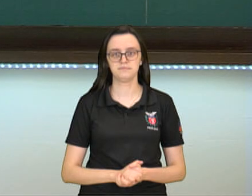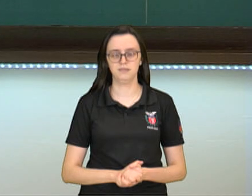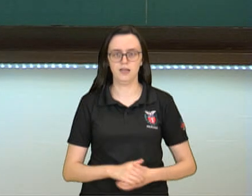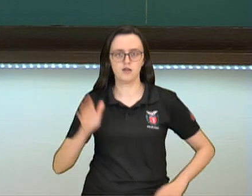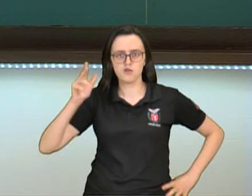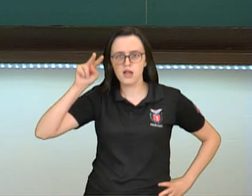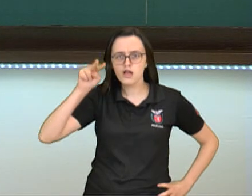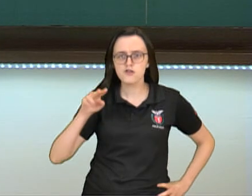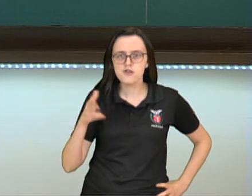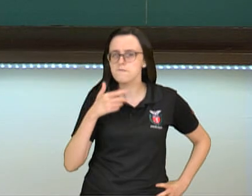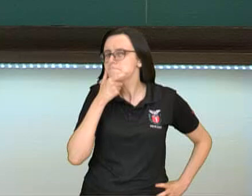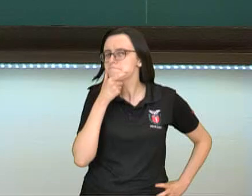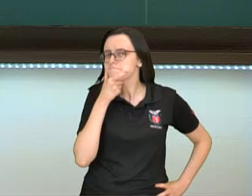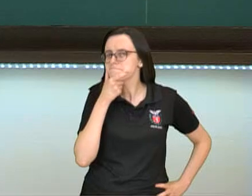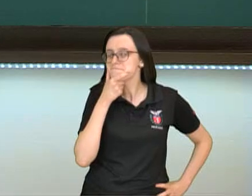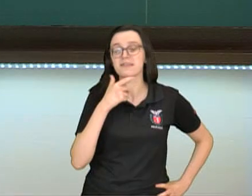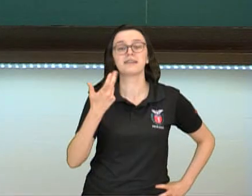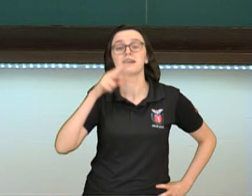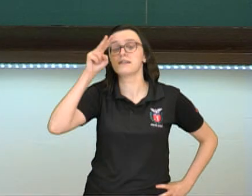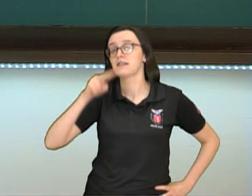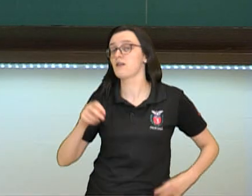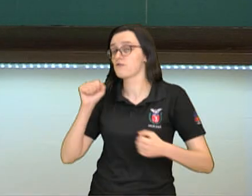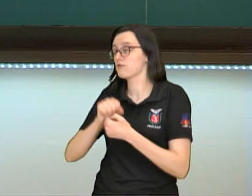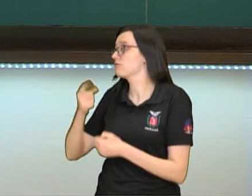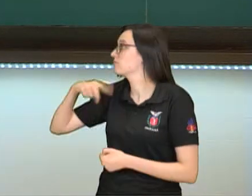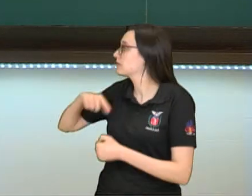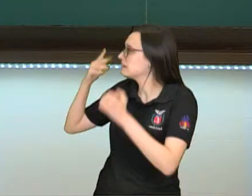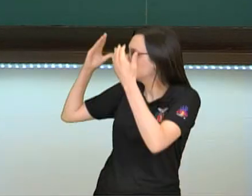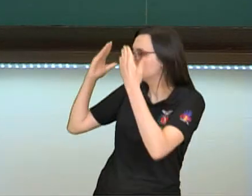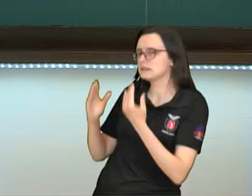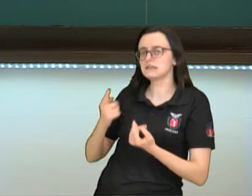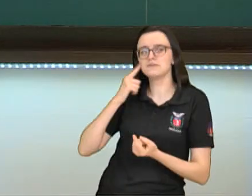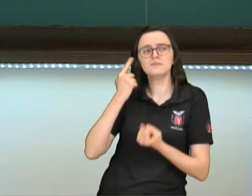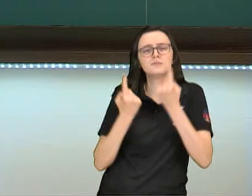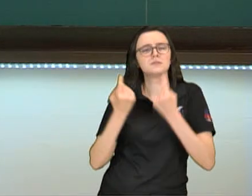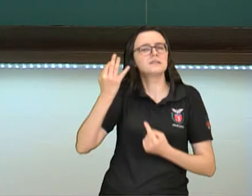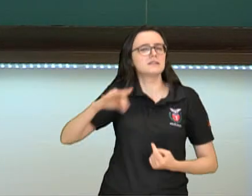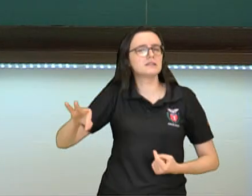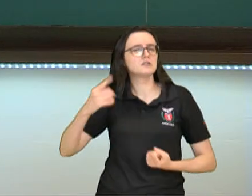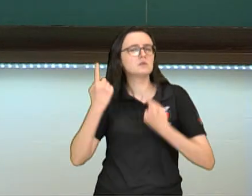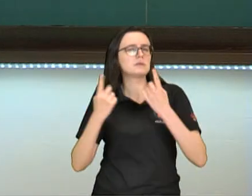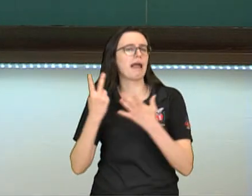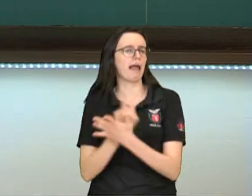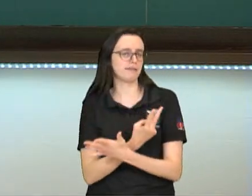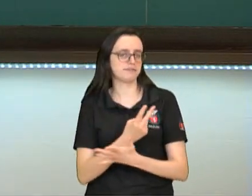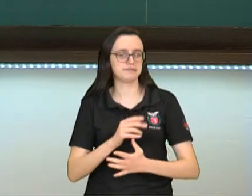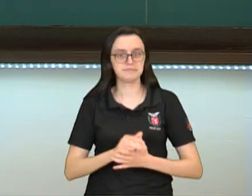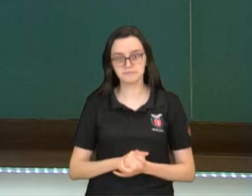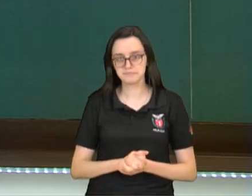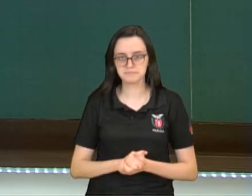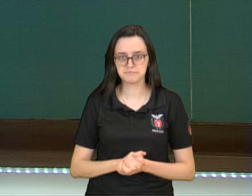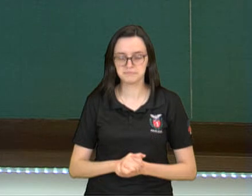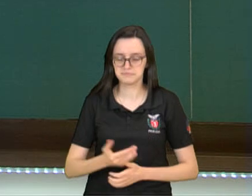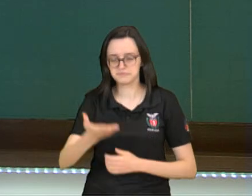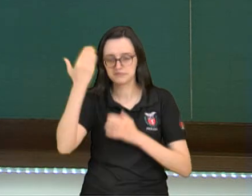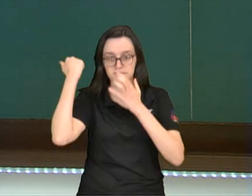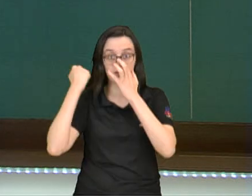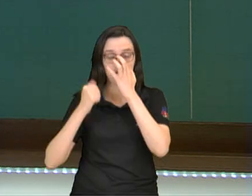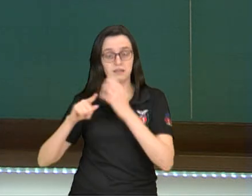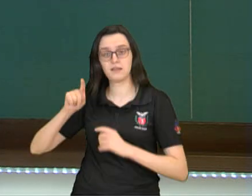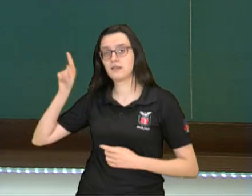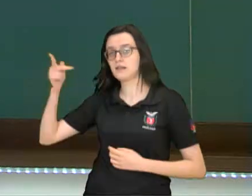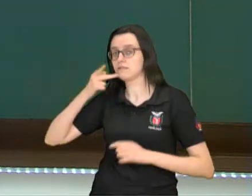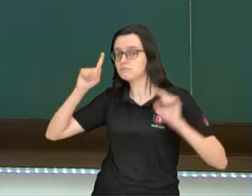Leu as opções? Vamos ler todas elas para a gente analisar qual está correta e qual está incorreta? Vamos lá. Ele